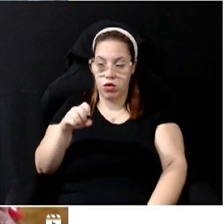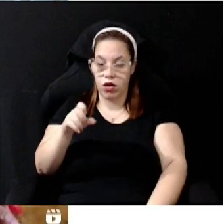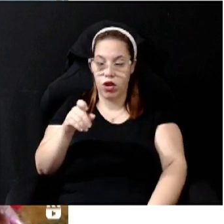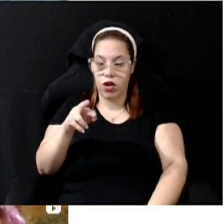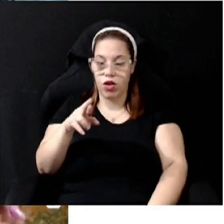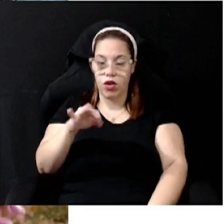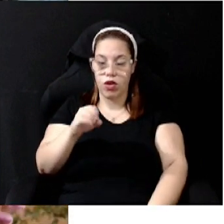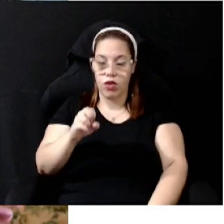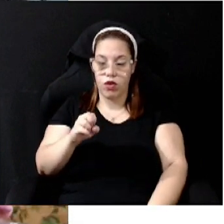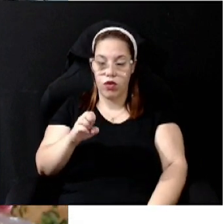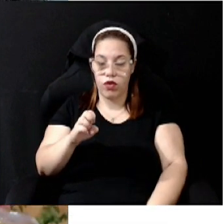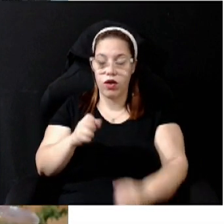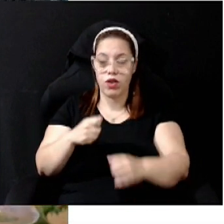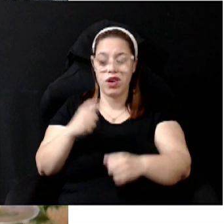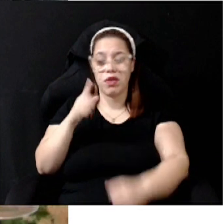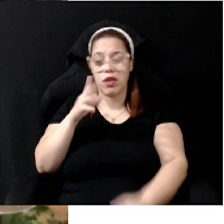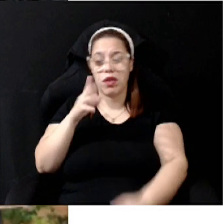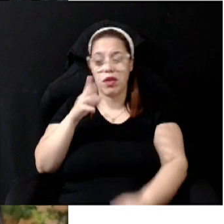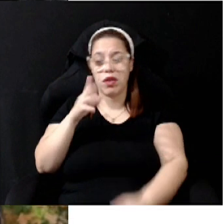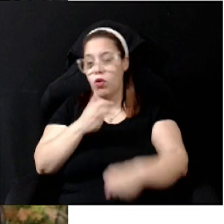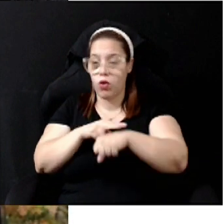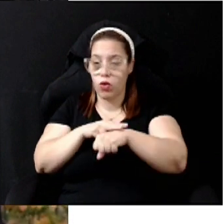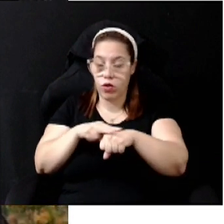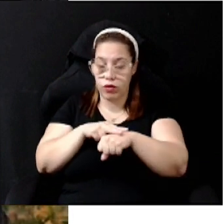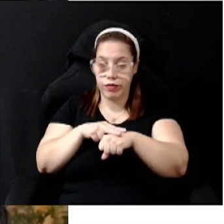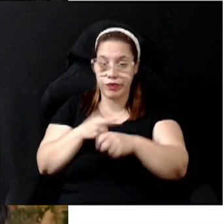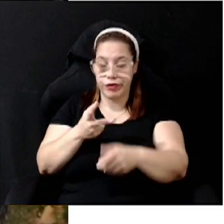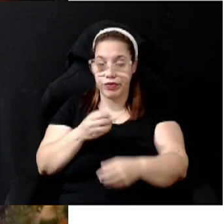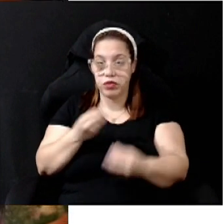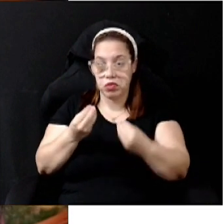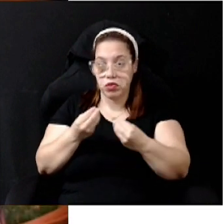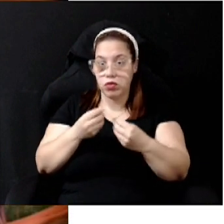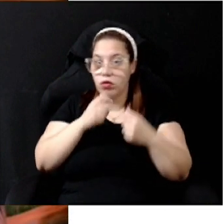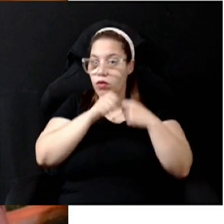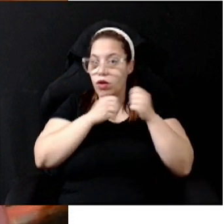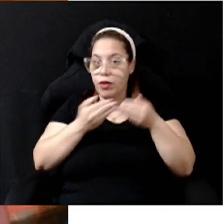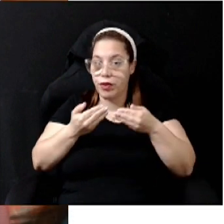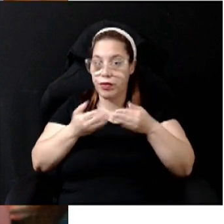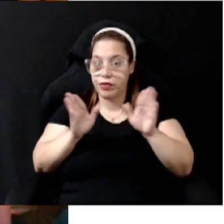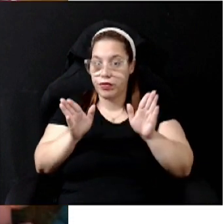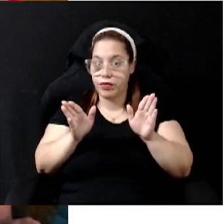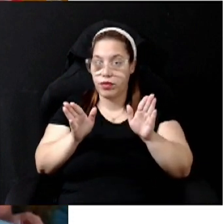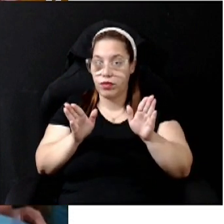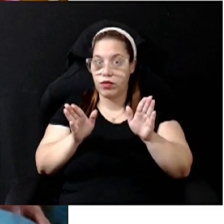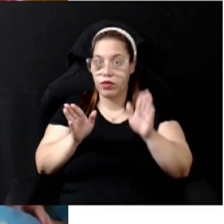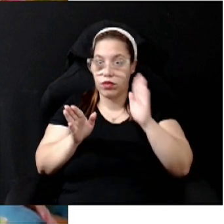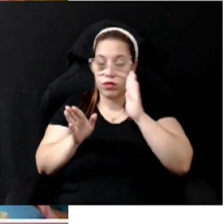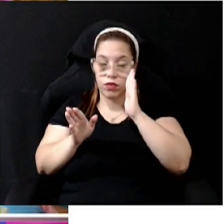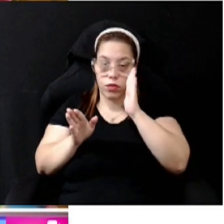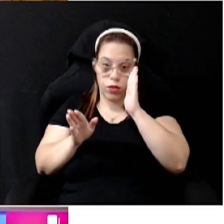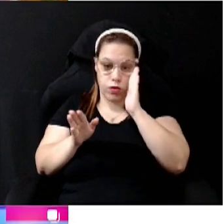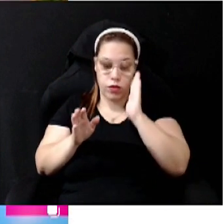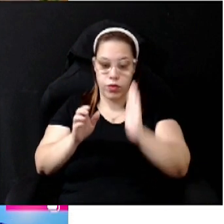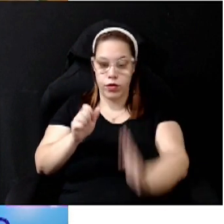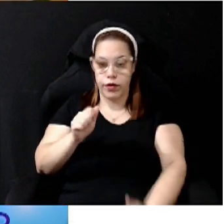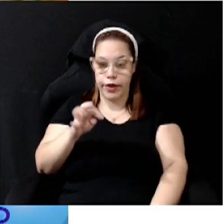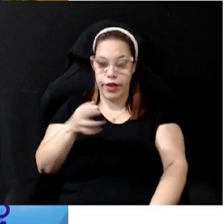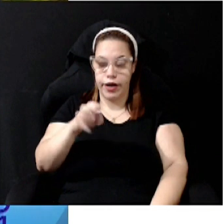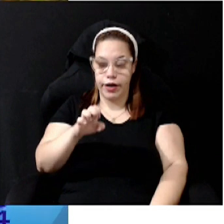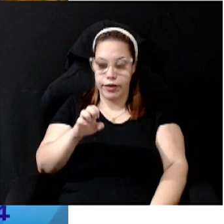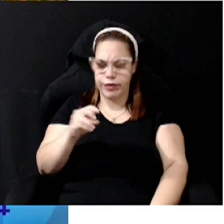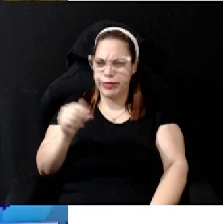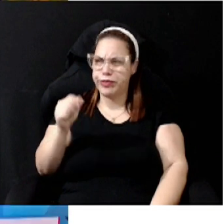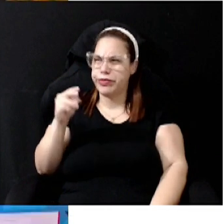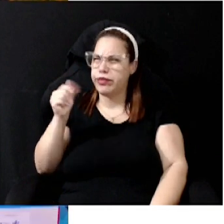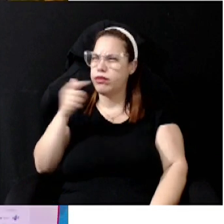como transista. E a gente começou, abrimos o ateliê, na época se